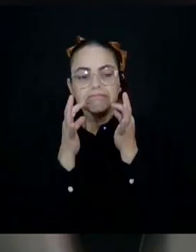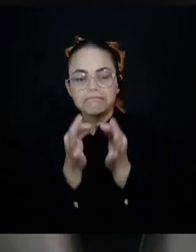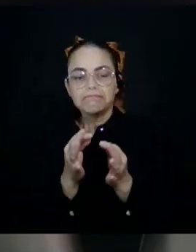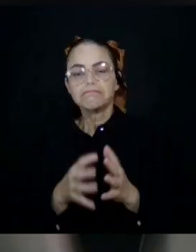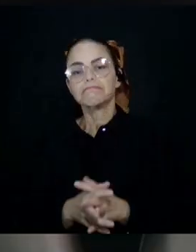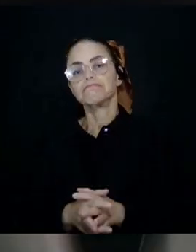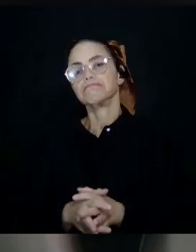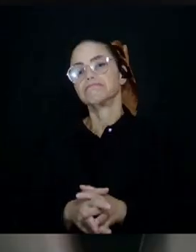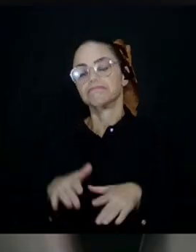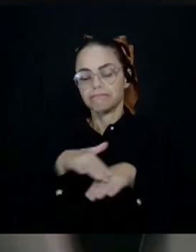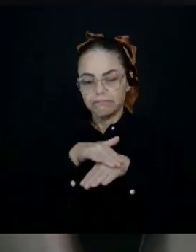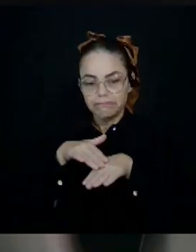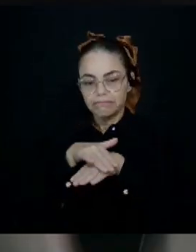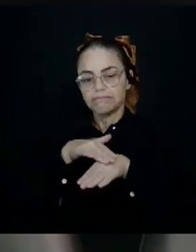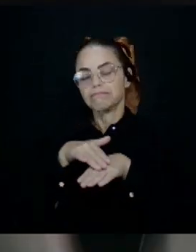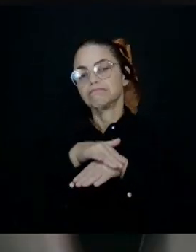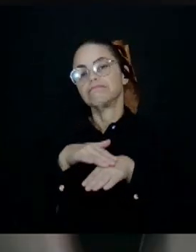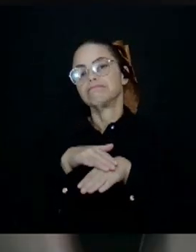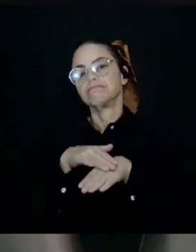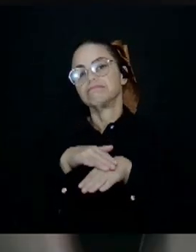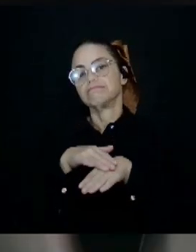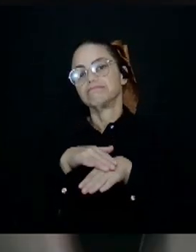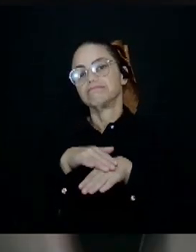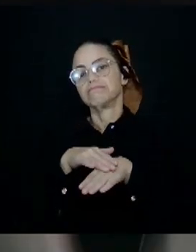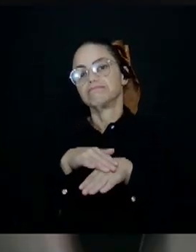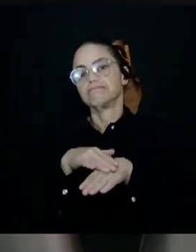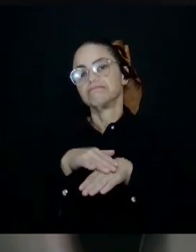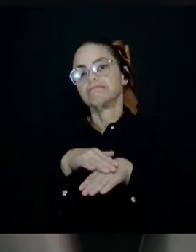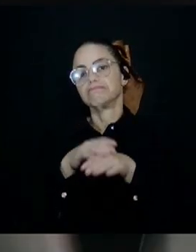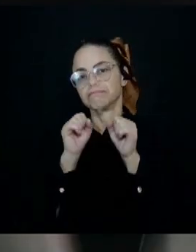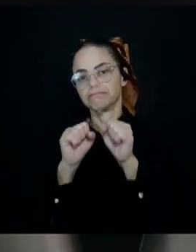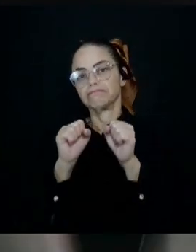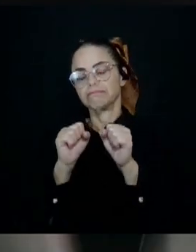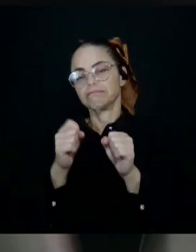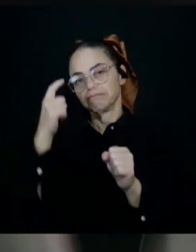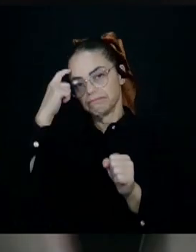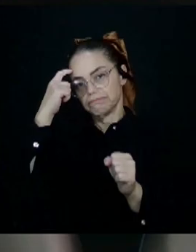sobre isso e poder, né, pensar em novos